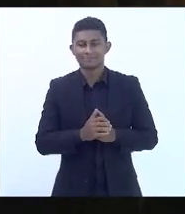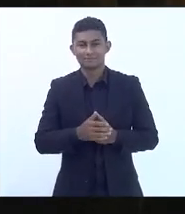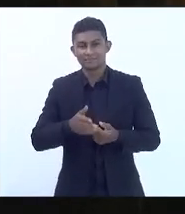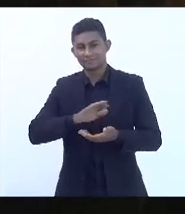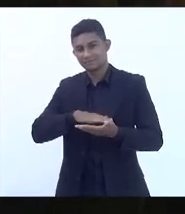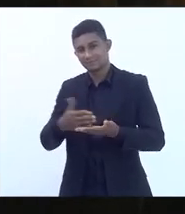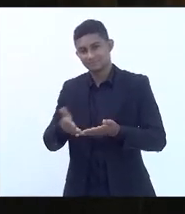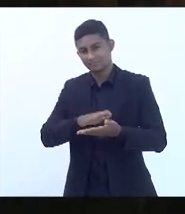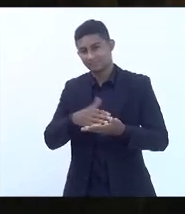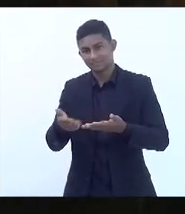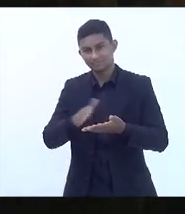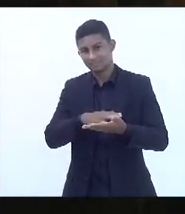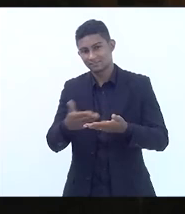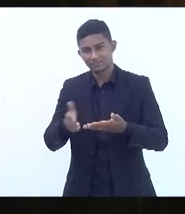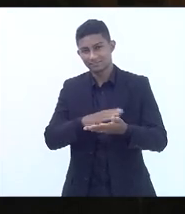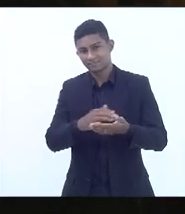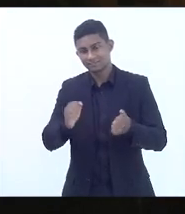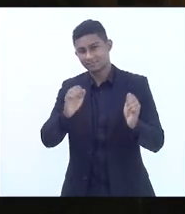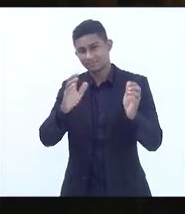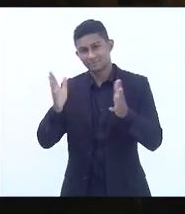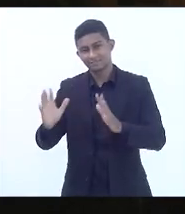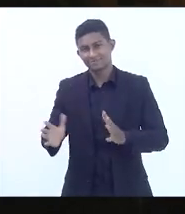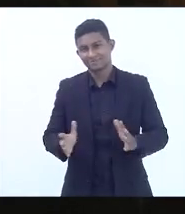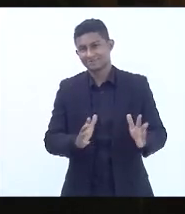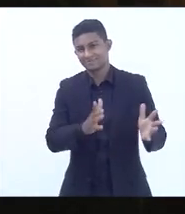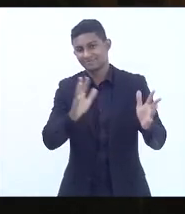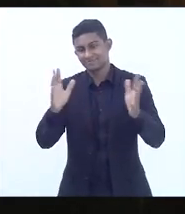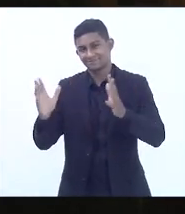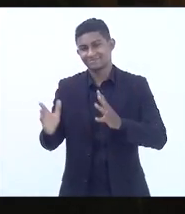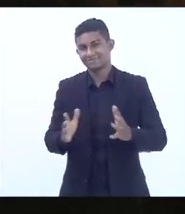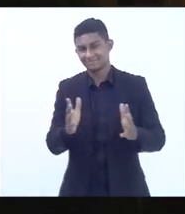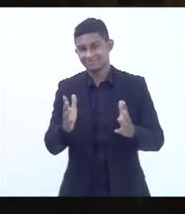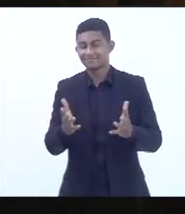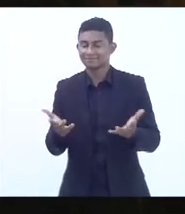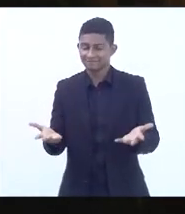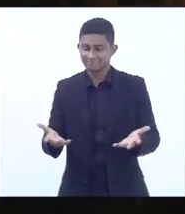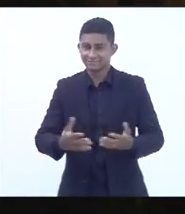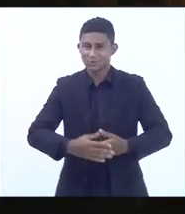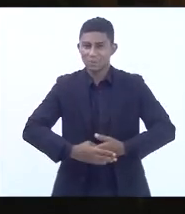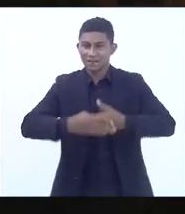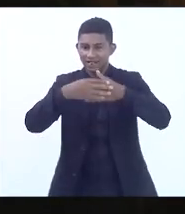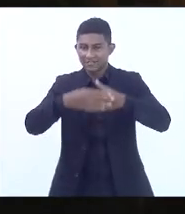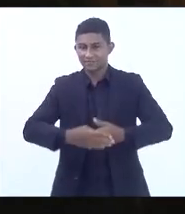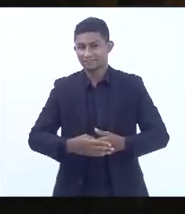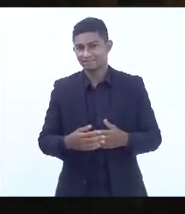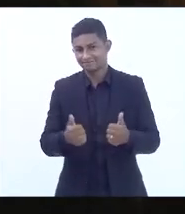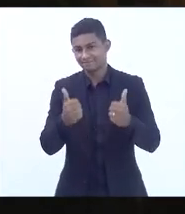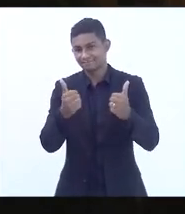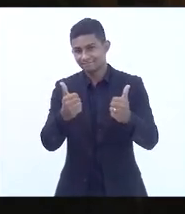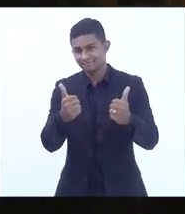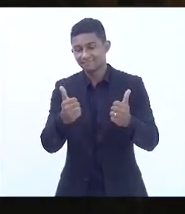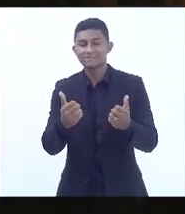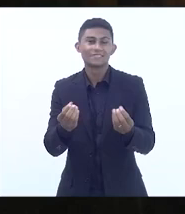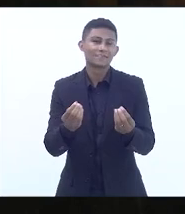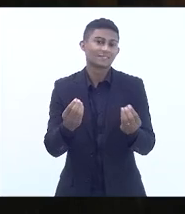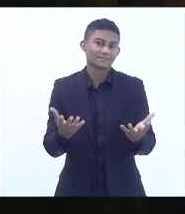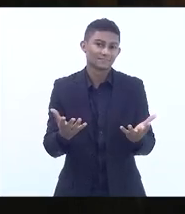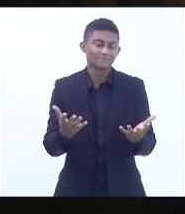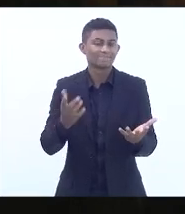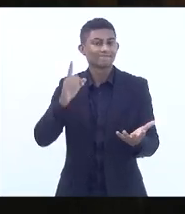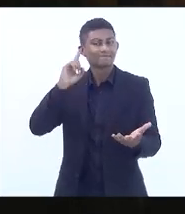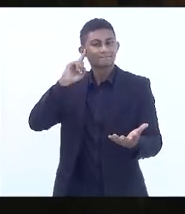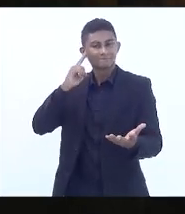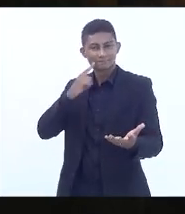faz a interpretação da linguagem de Libras, cumprimento, na medida que está levando a